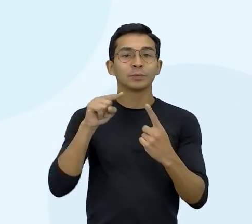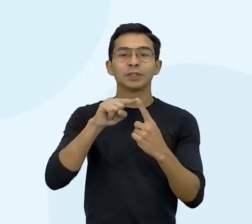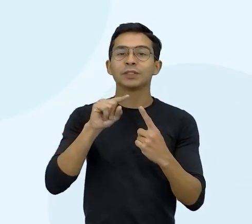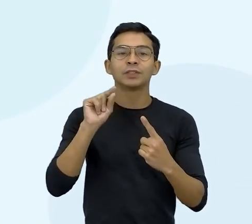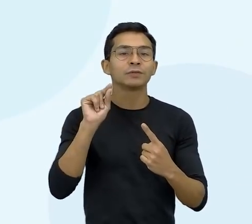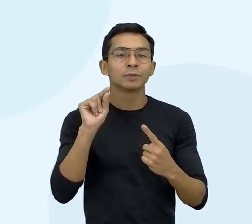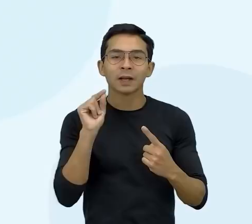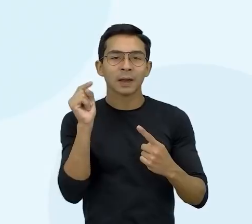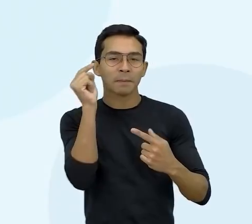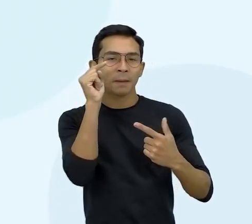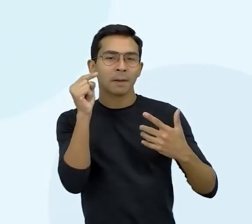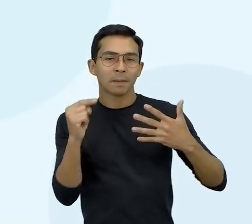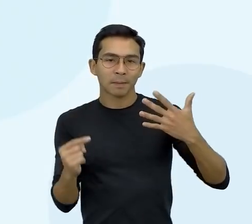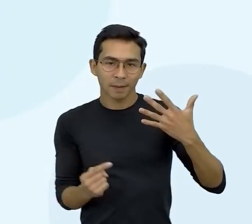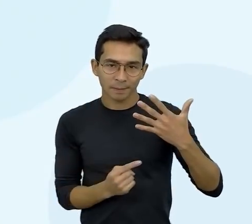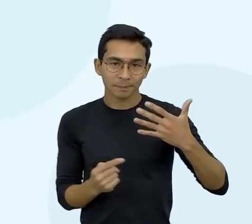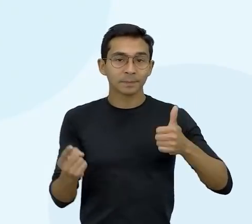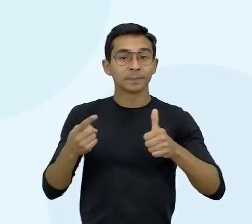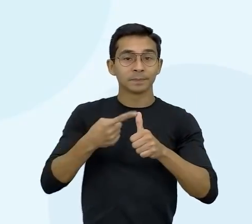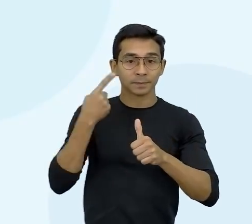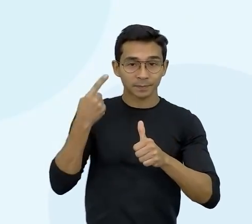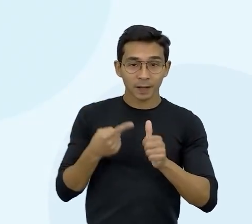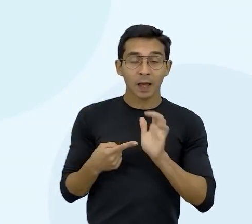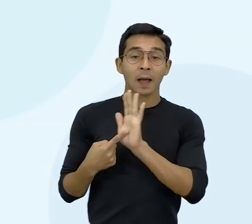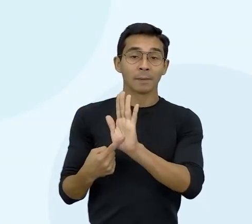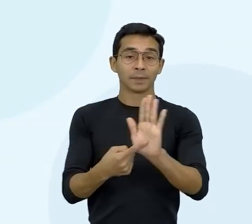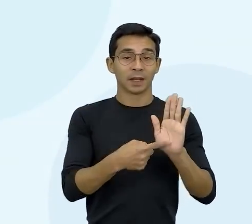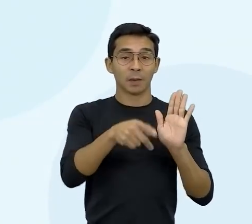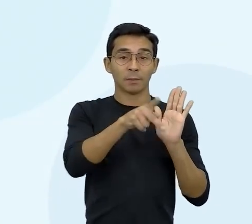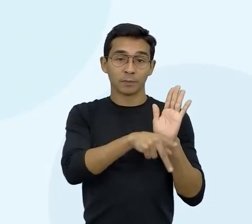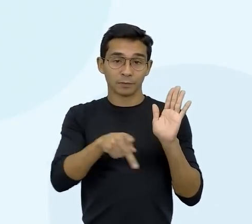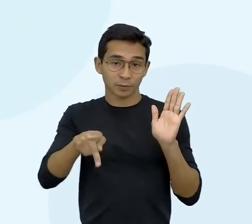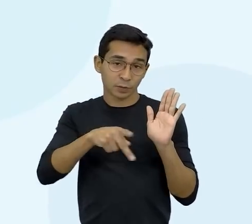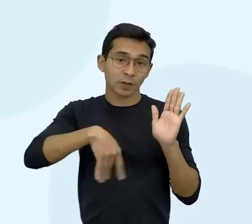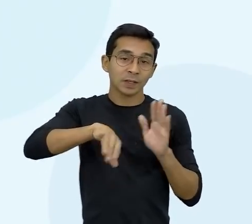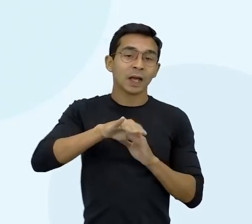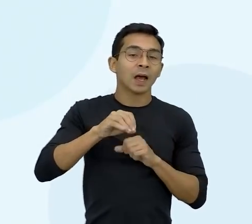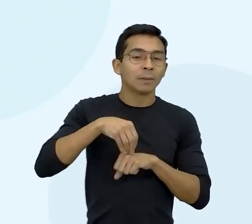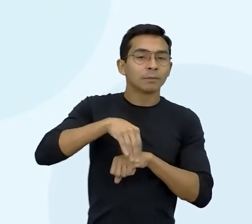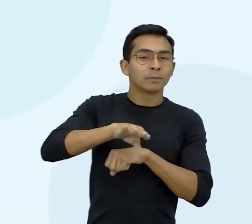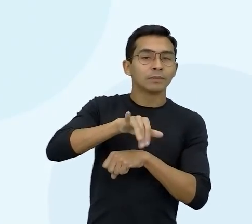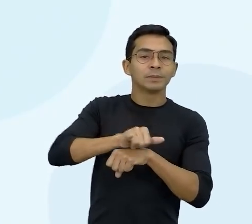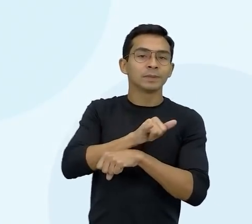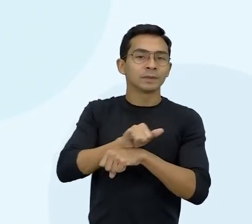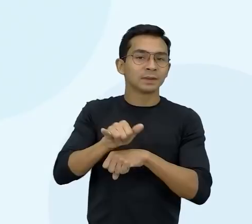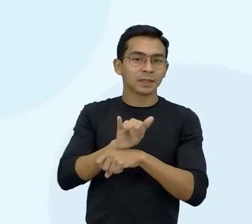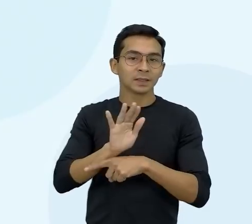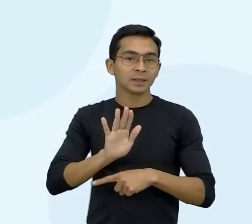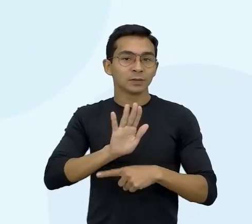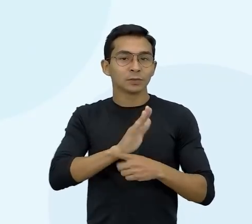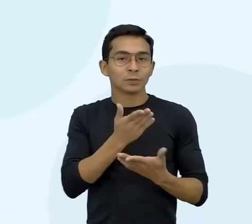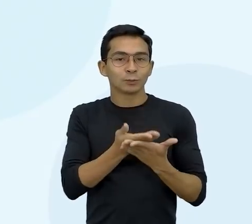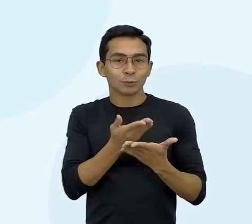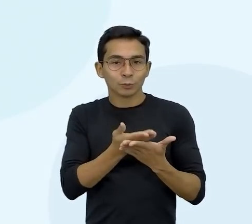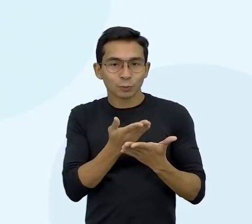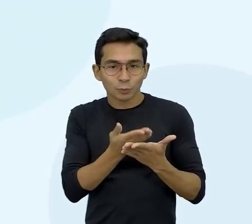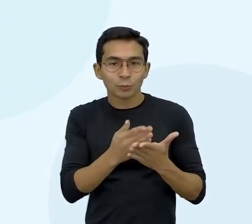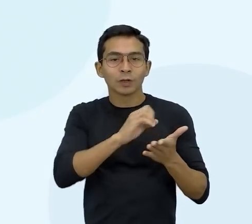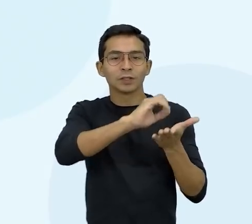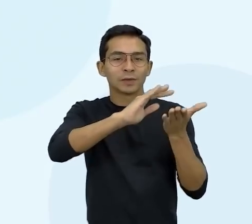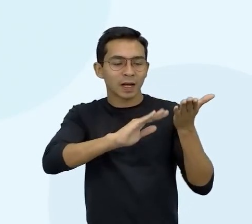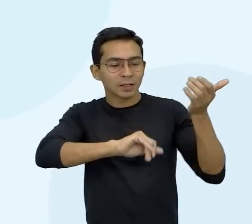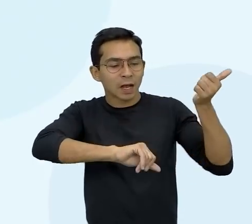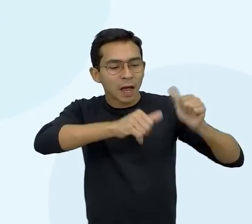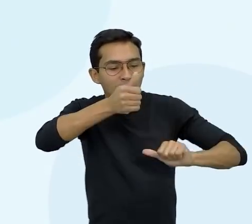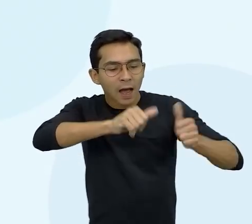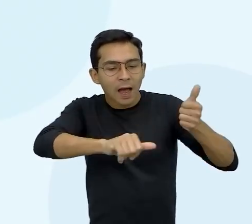temos como objetivos apresentar aos professores estratégias pedagógicas de apoio e subsídio ao estudo e à análise de atividades que buscam